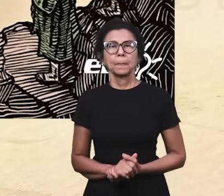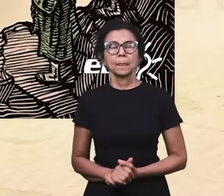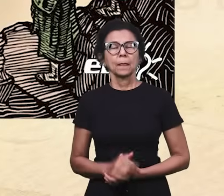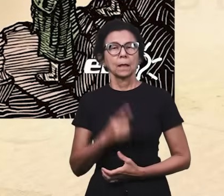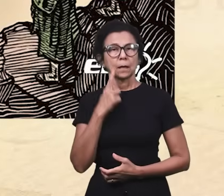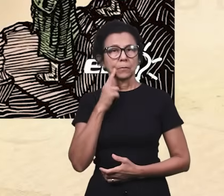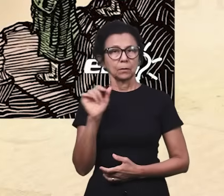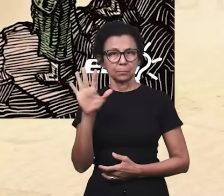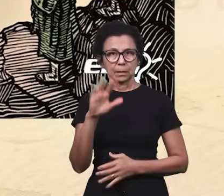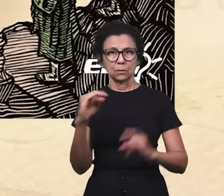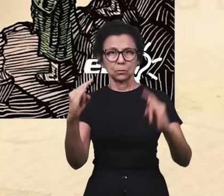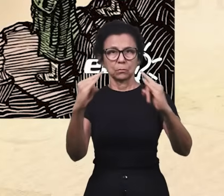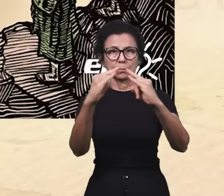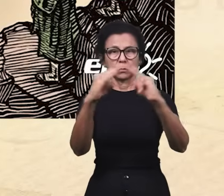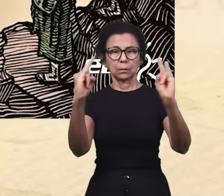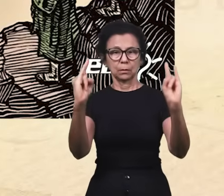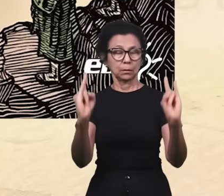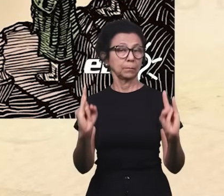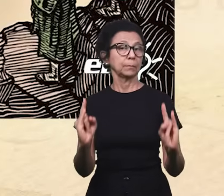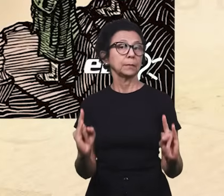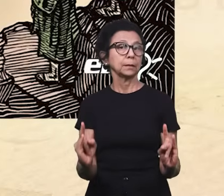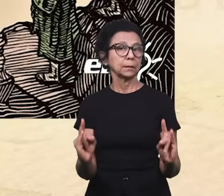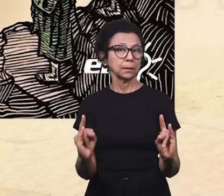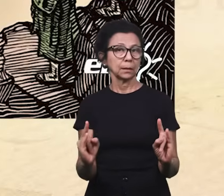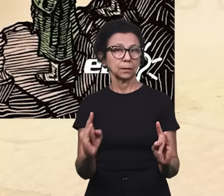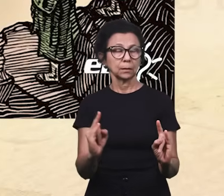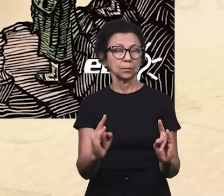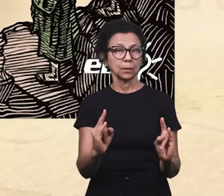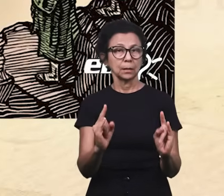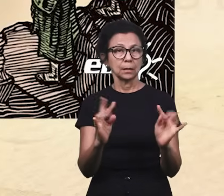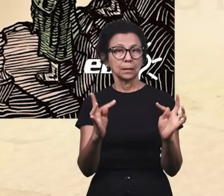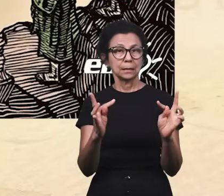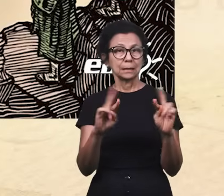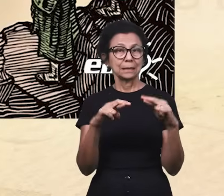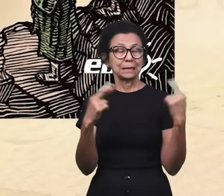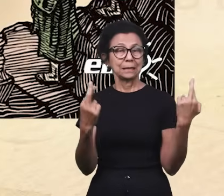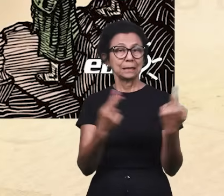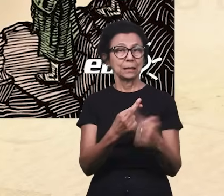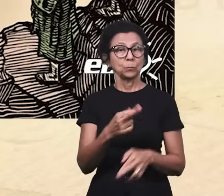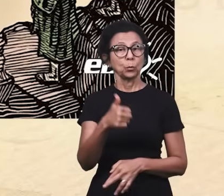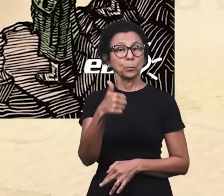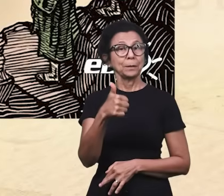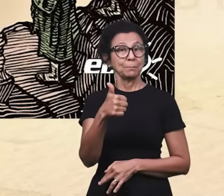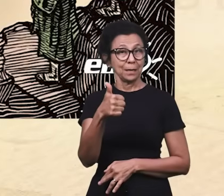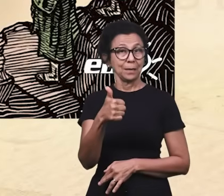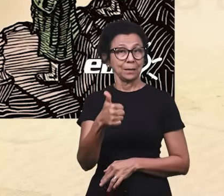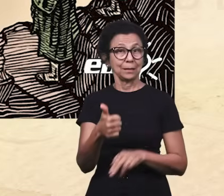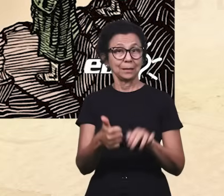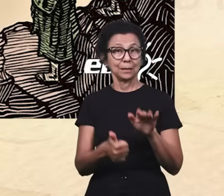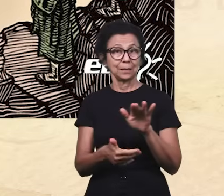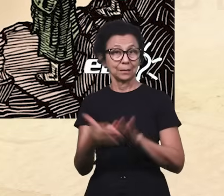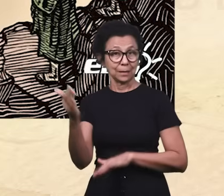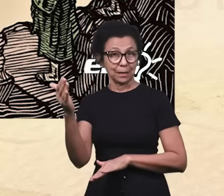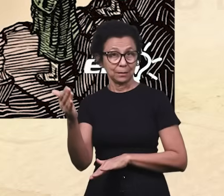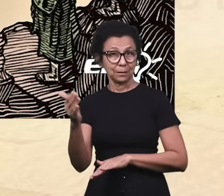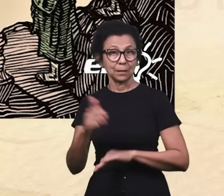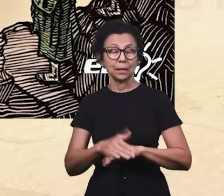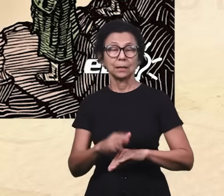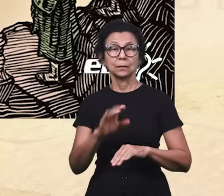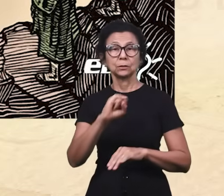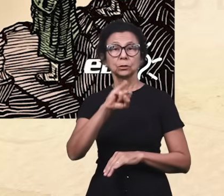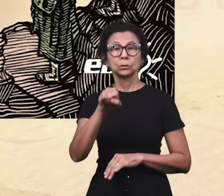os irmãos viram, né, a imagem do tabernáculo. A primeira tribo a sair era a tribo de